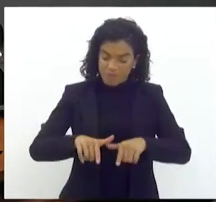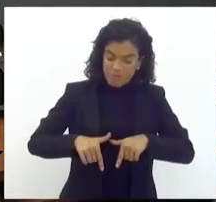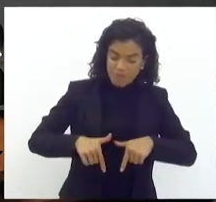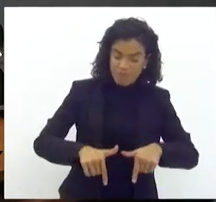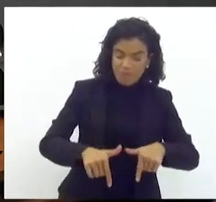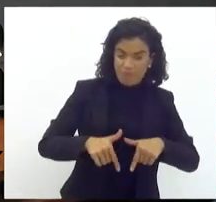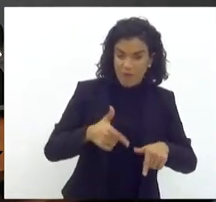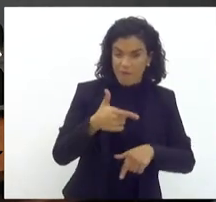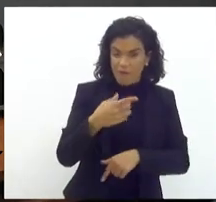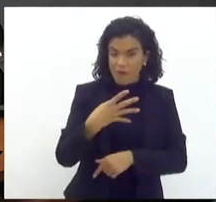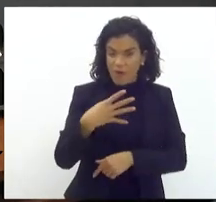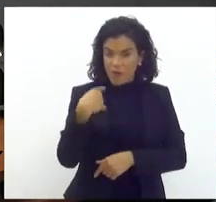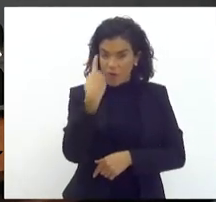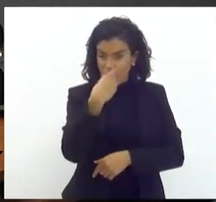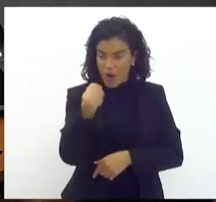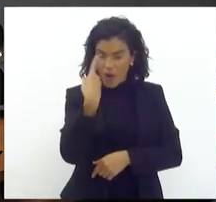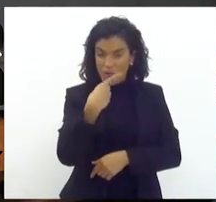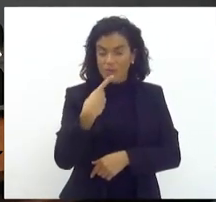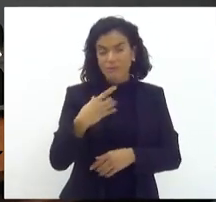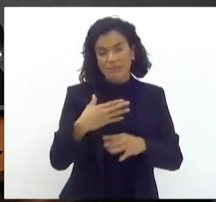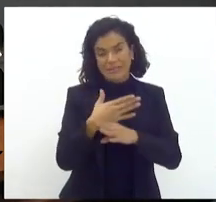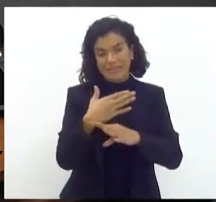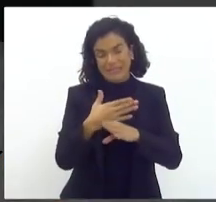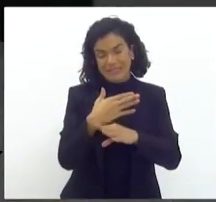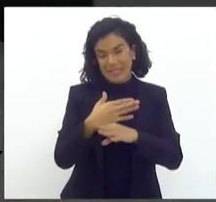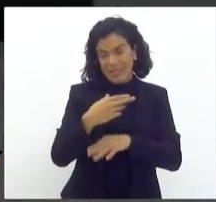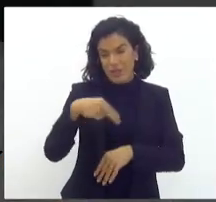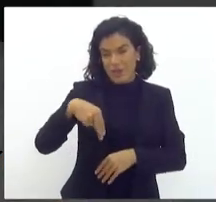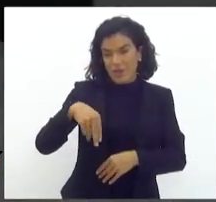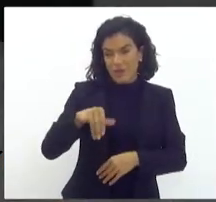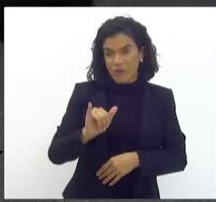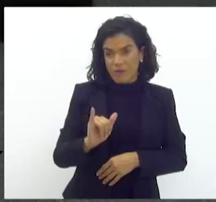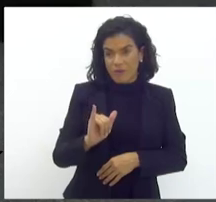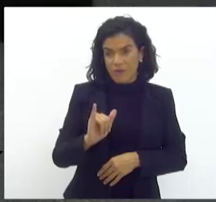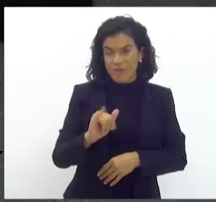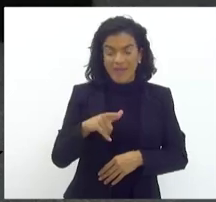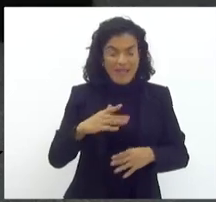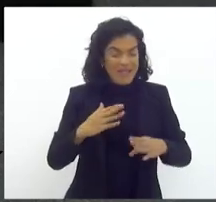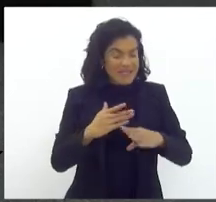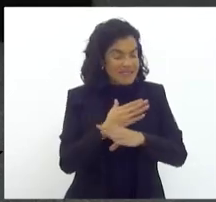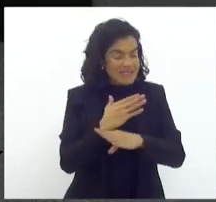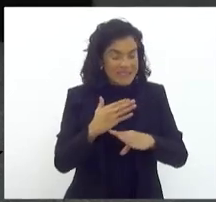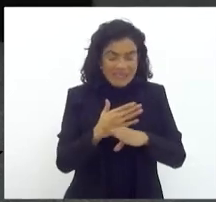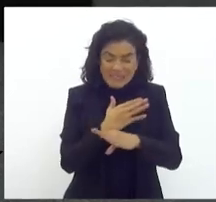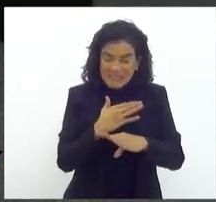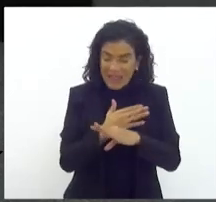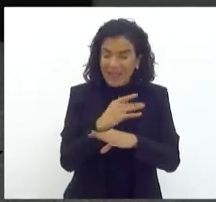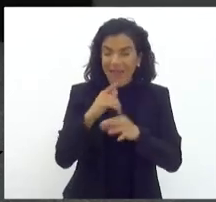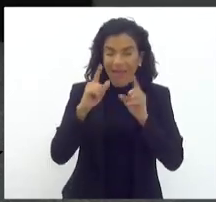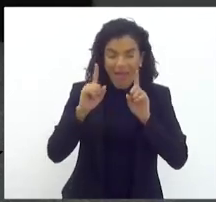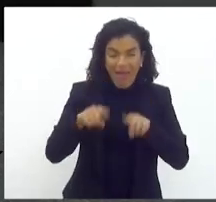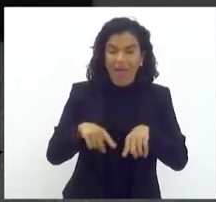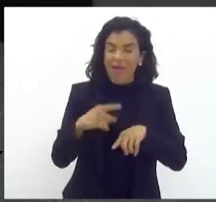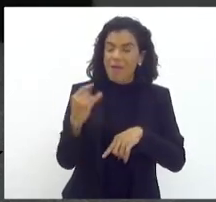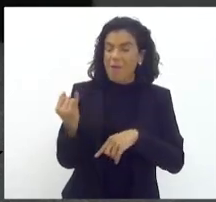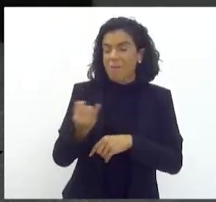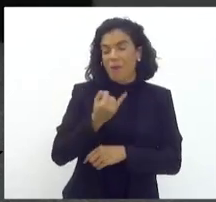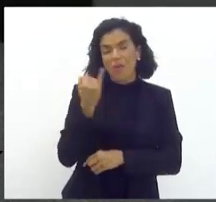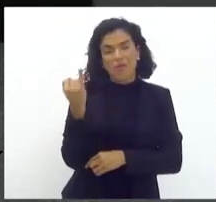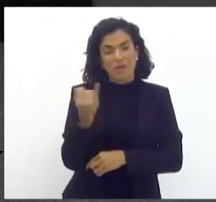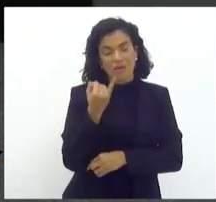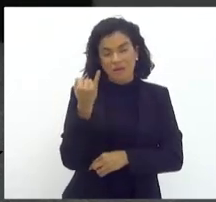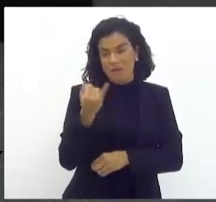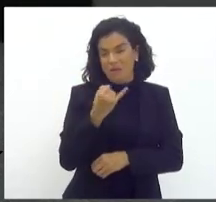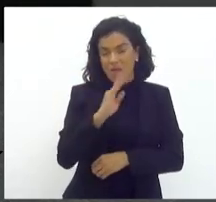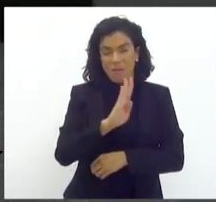obviamente de 24 horas na cidade de Nova Iguaçu Essa cidade é extremamente relevante para